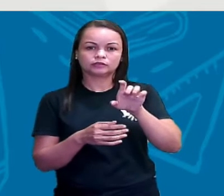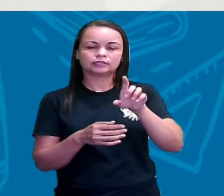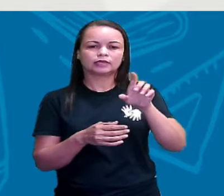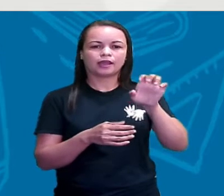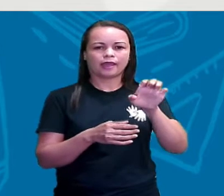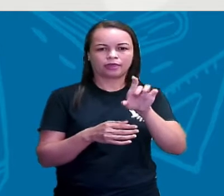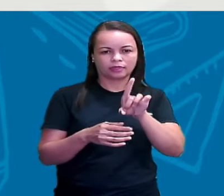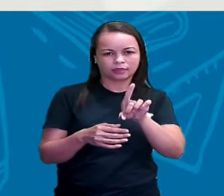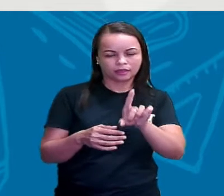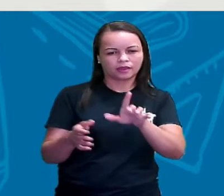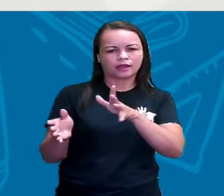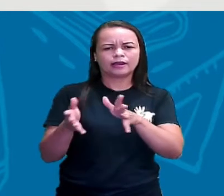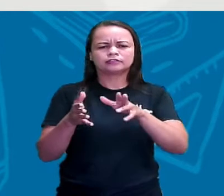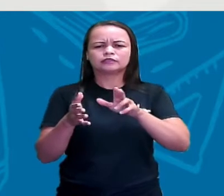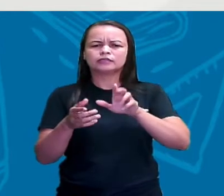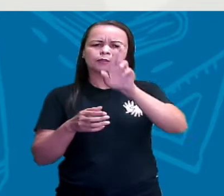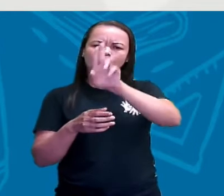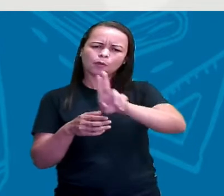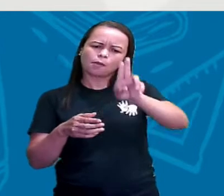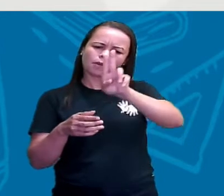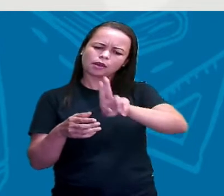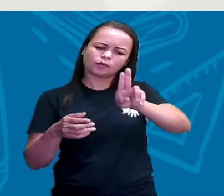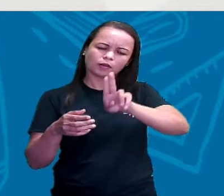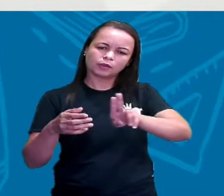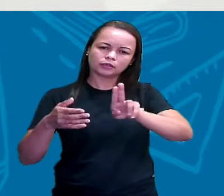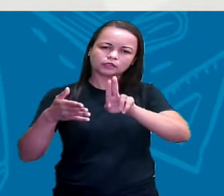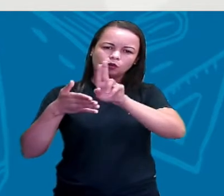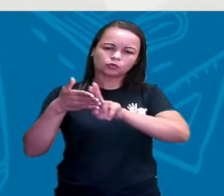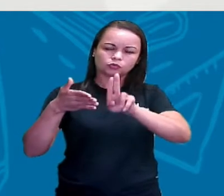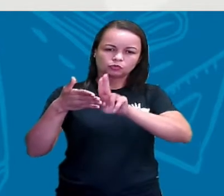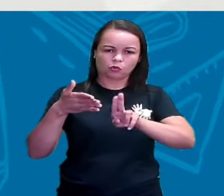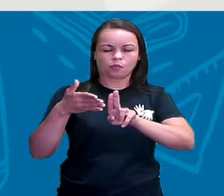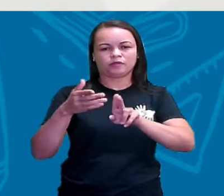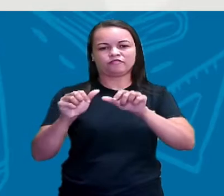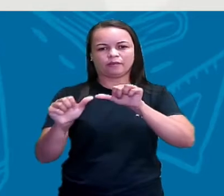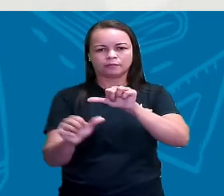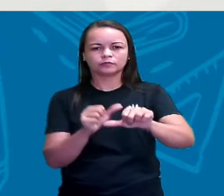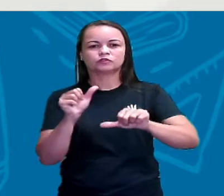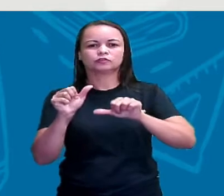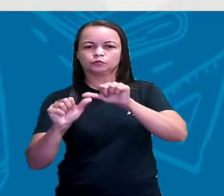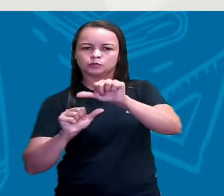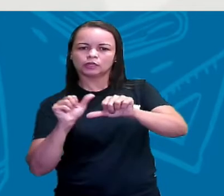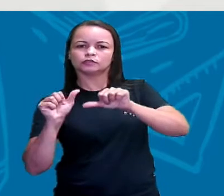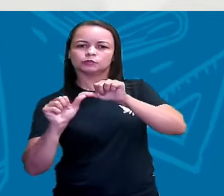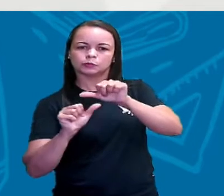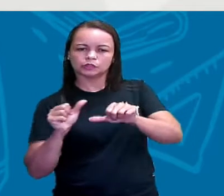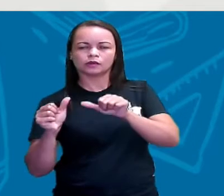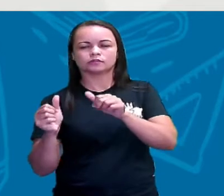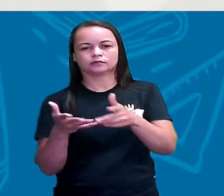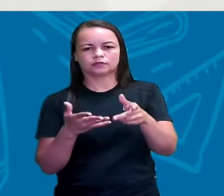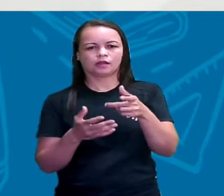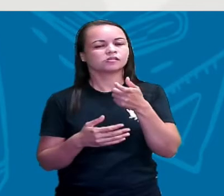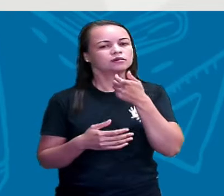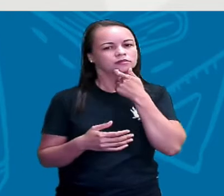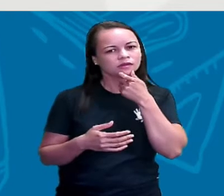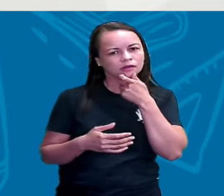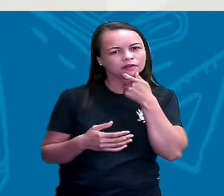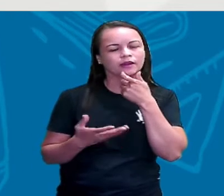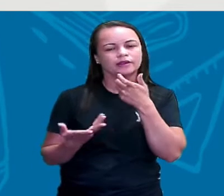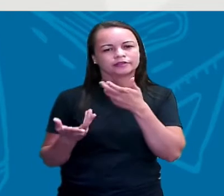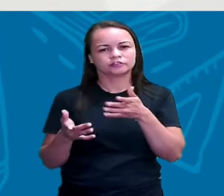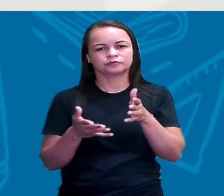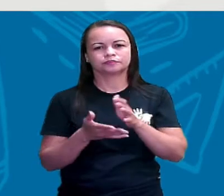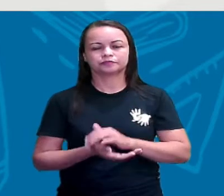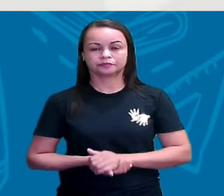arrive, chegar, se tornou arrived. E o verbo to like se tornou